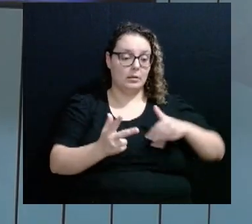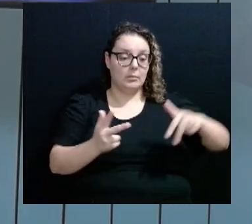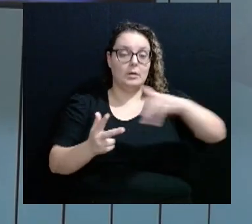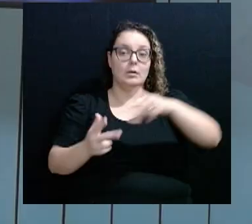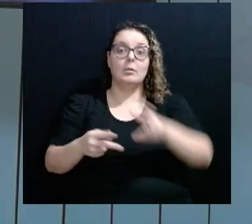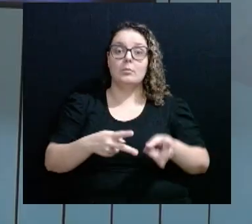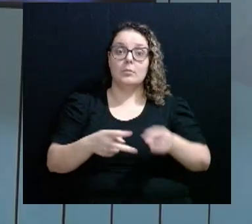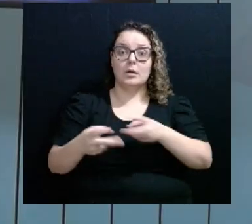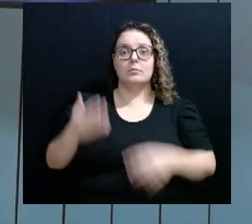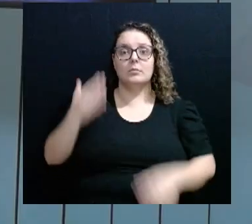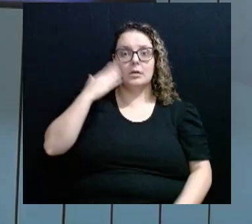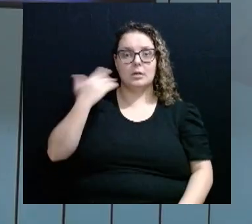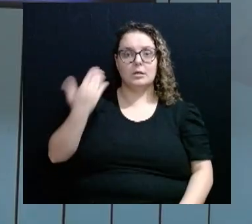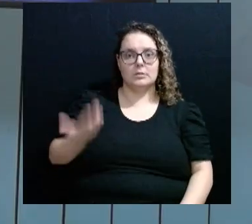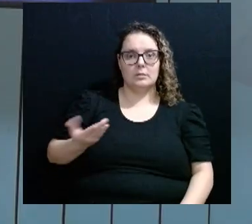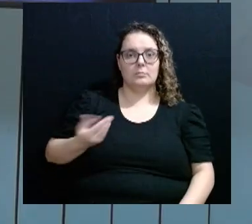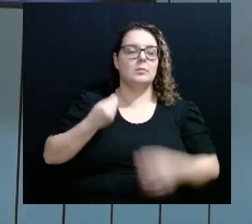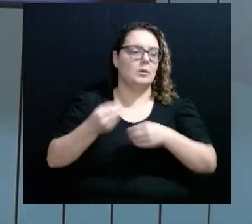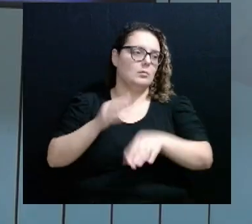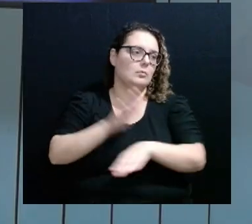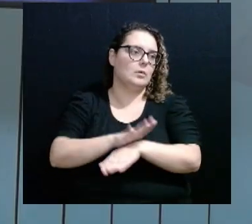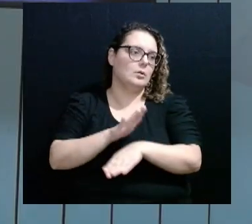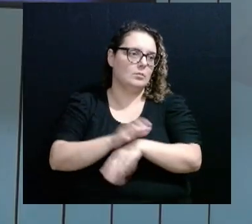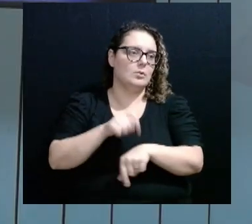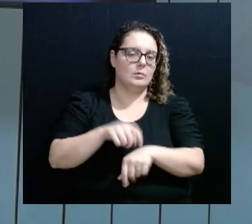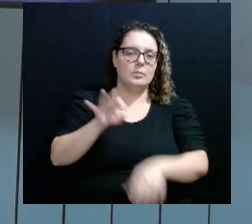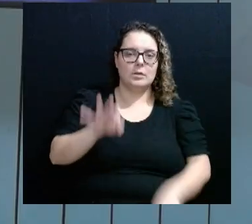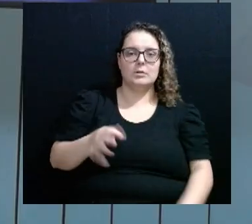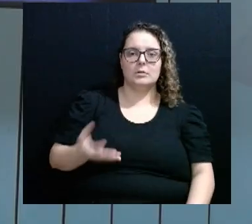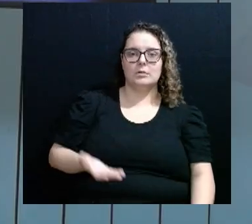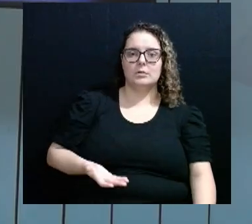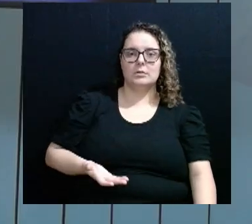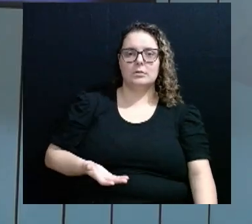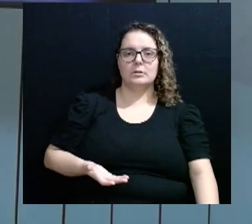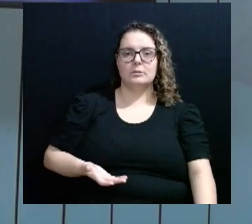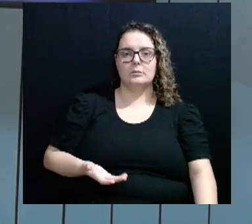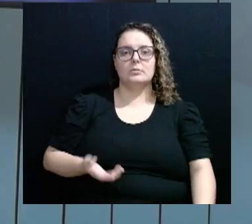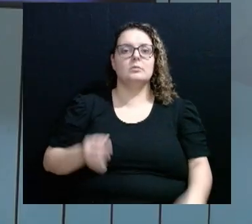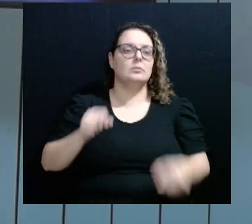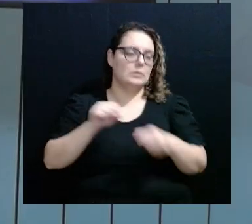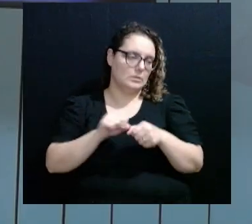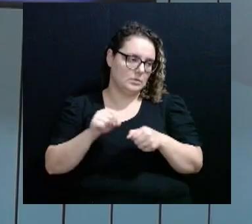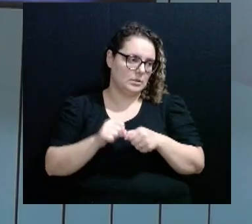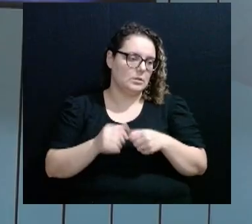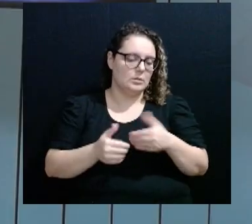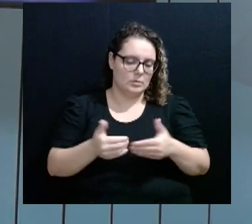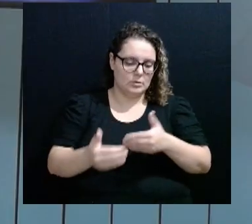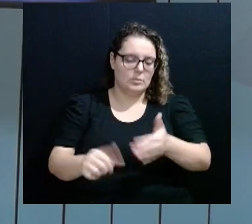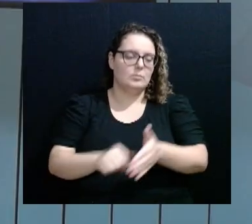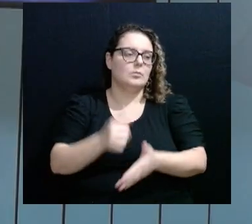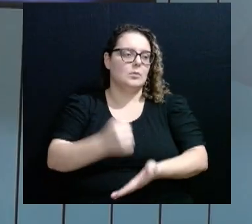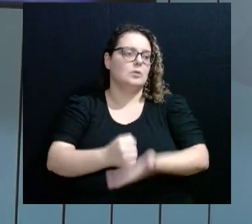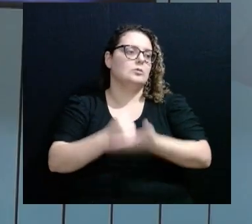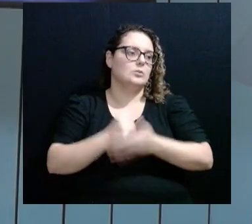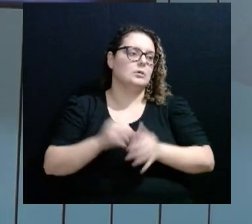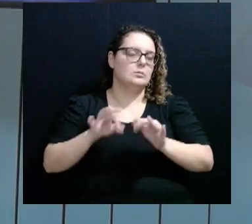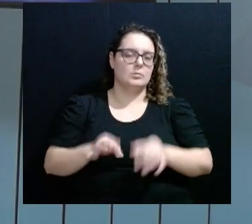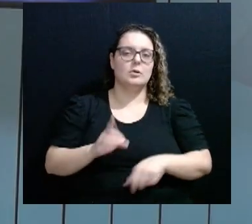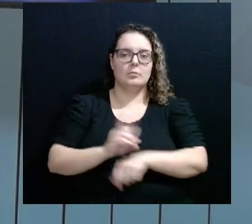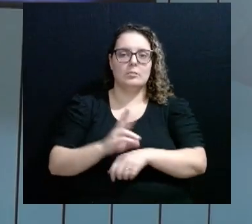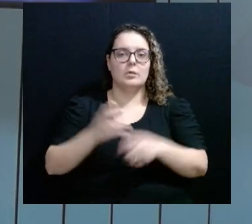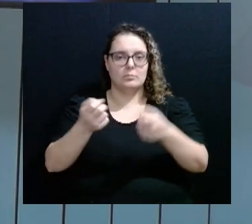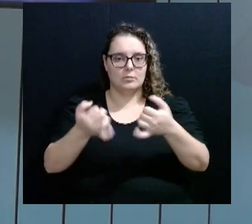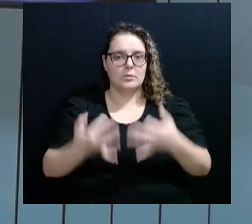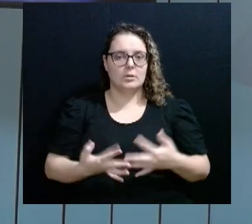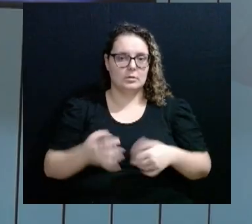redor perceba, né, essa condição e saiba como ajudar no momento certo, né? E fazendo exatamente o